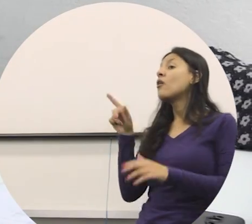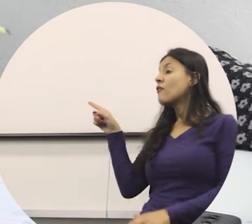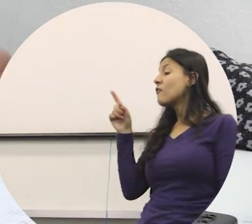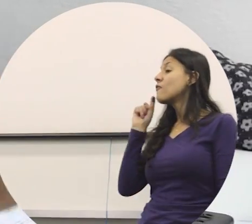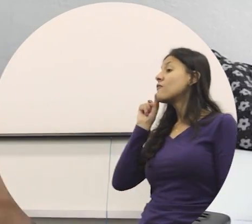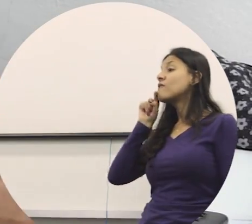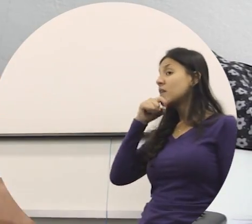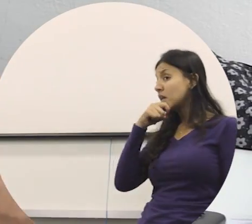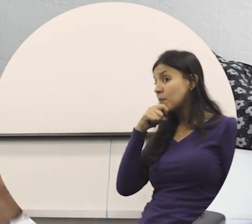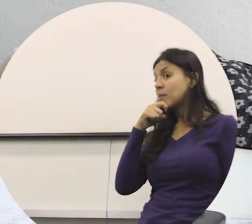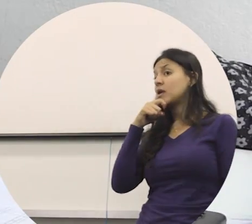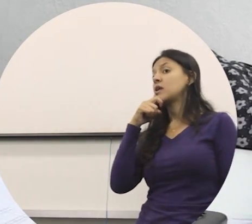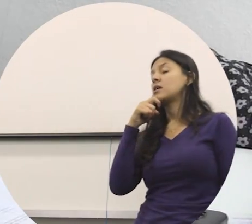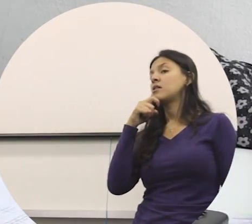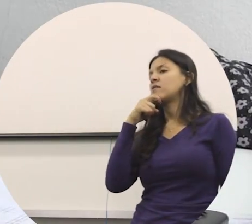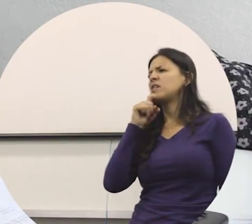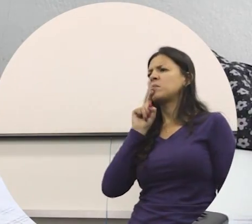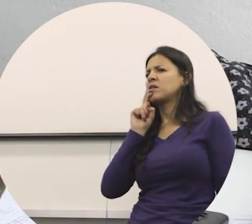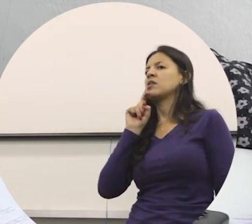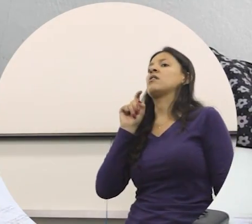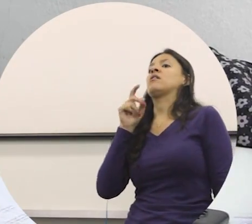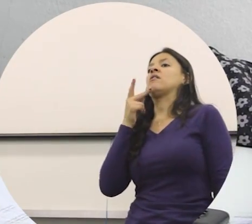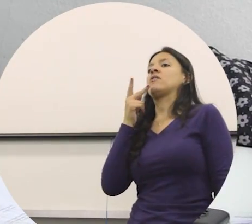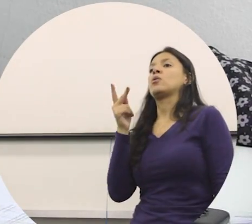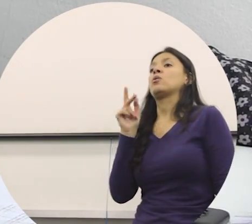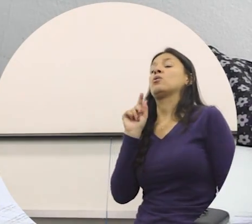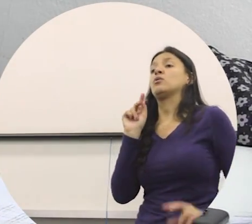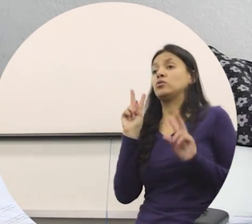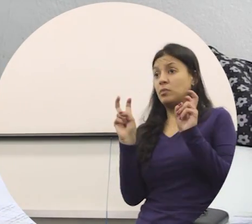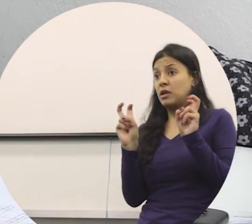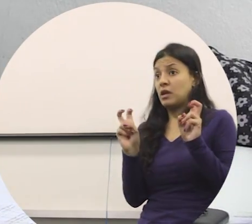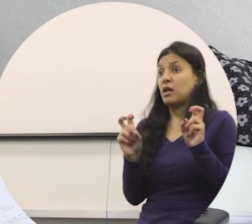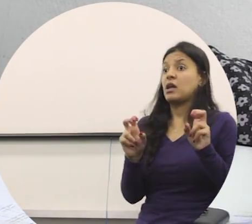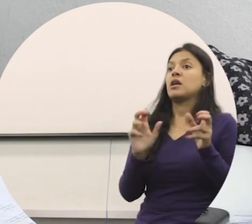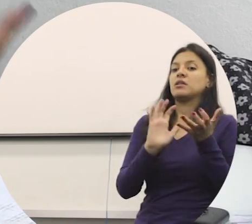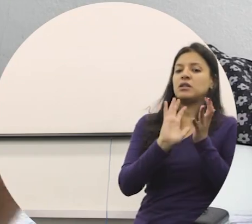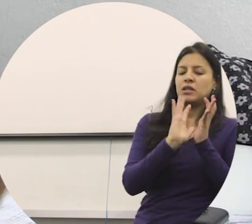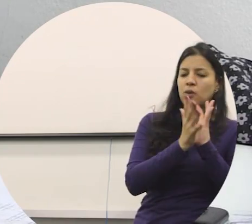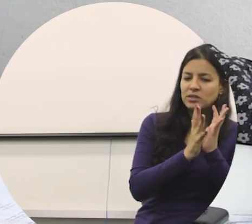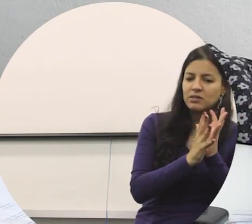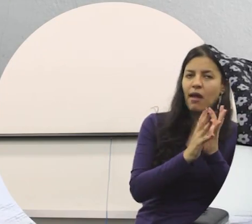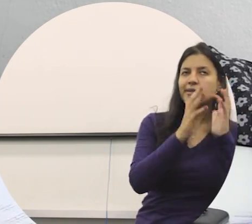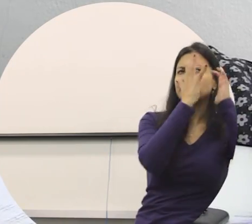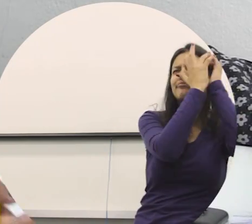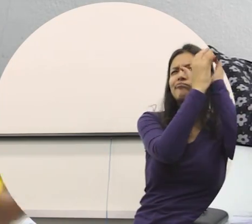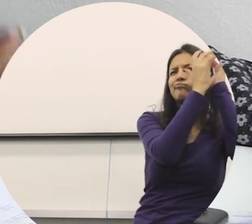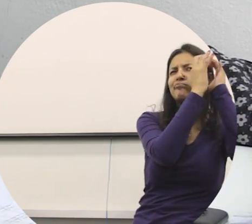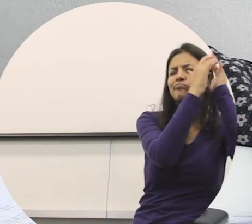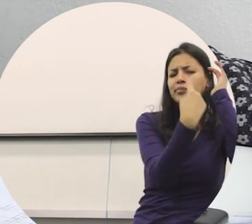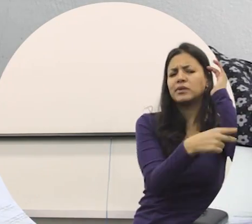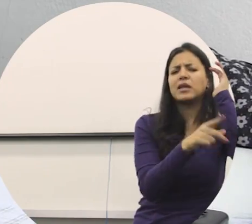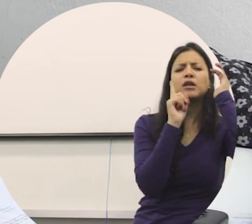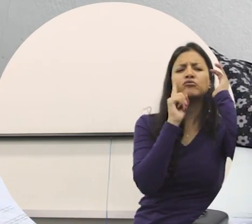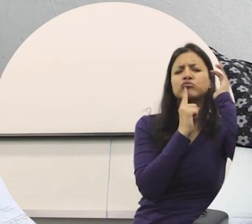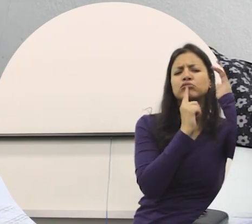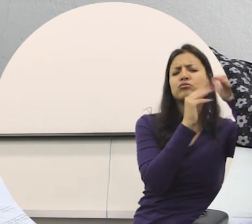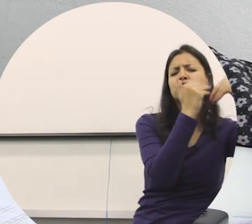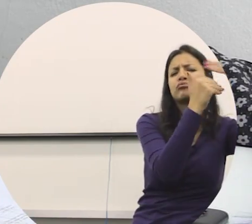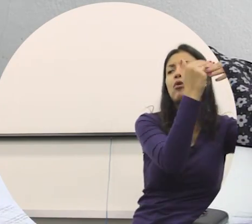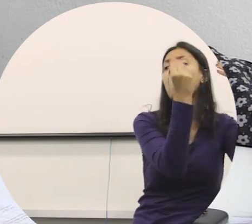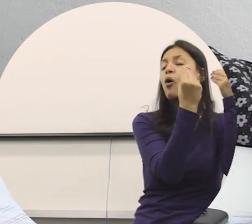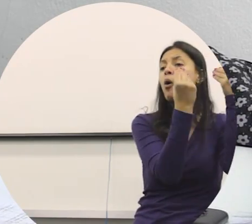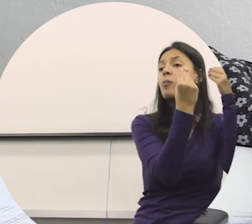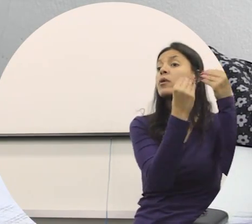coloca para a gente discutir a língua de sinais, o processamento na mente da pessoa surda e quais seriam